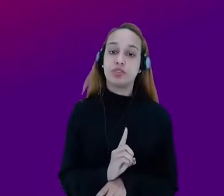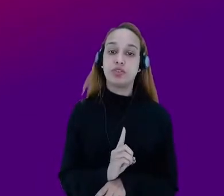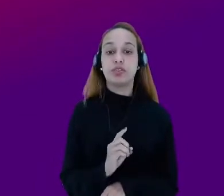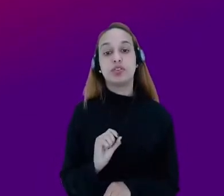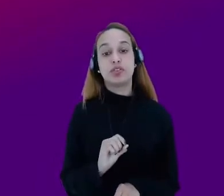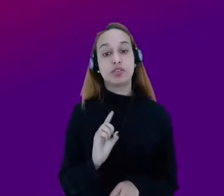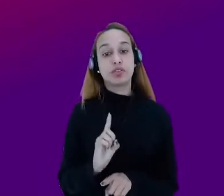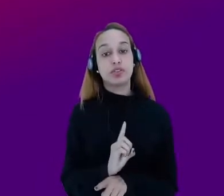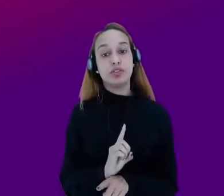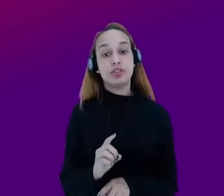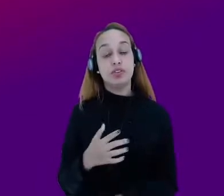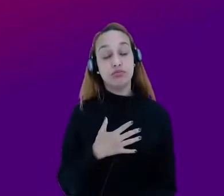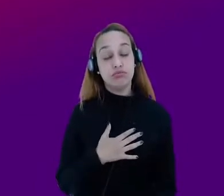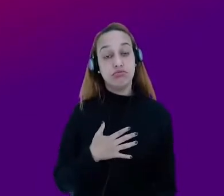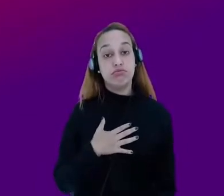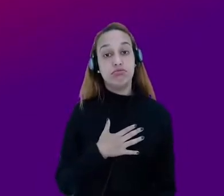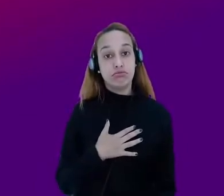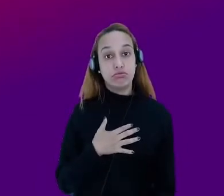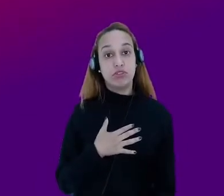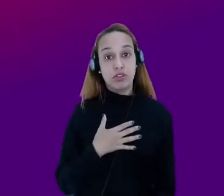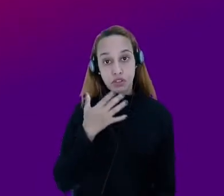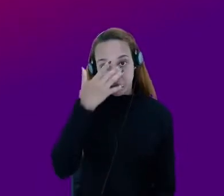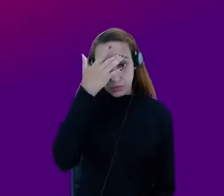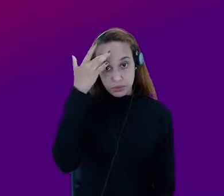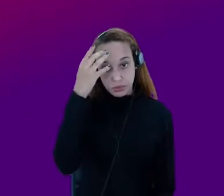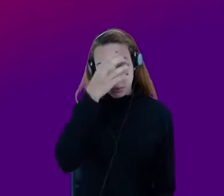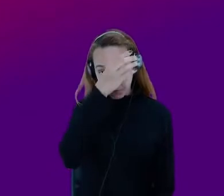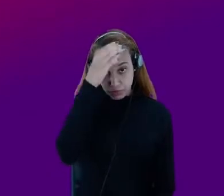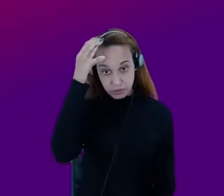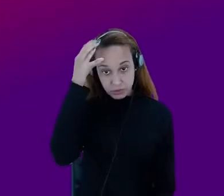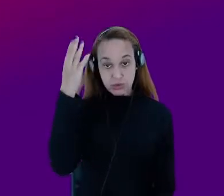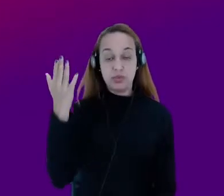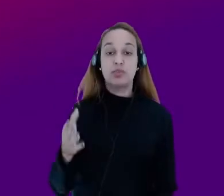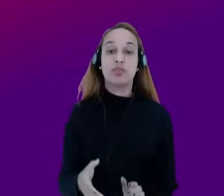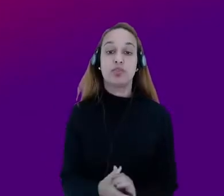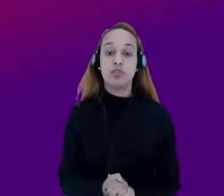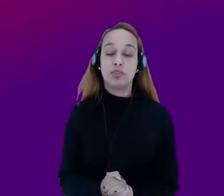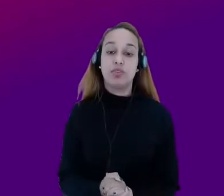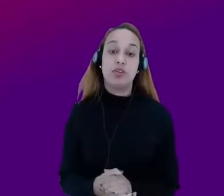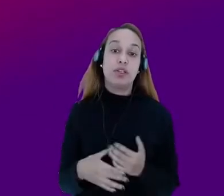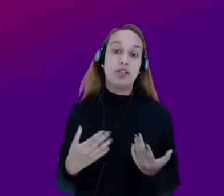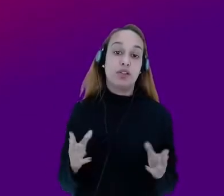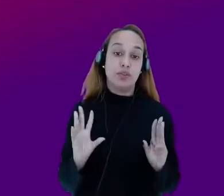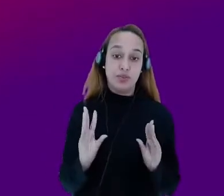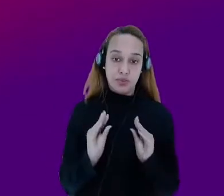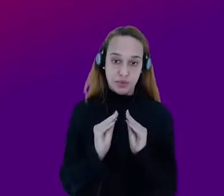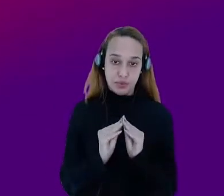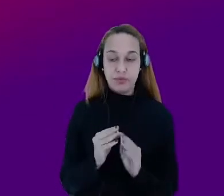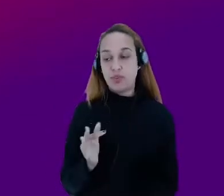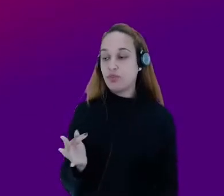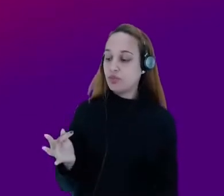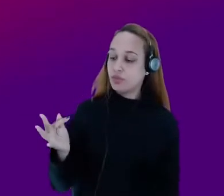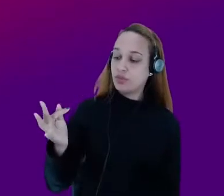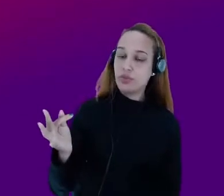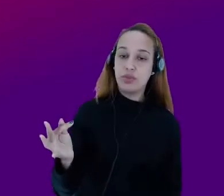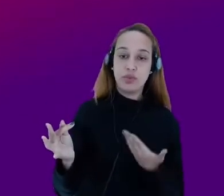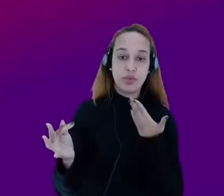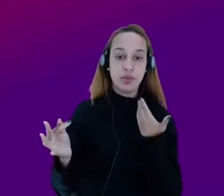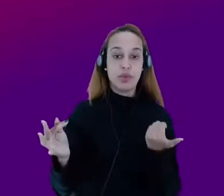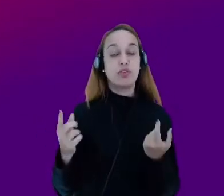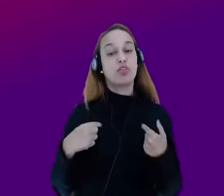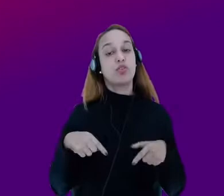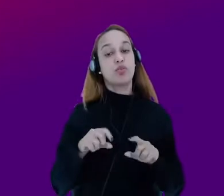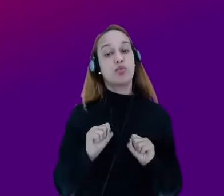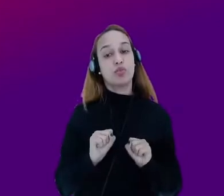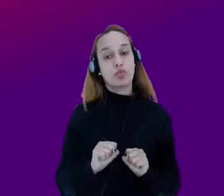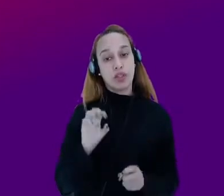seja agradável para o consumidor. Então, em resumo, tá? O futuro será melhor do que o presente e até a gente pode concluir que alguns